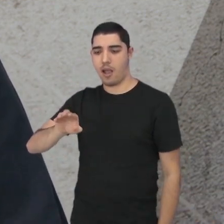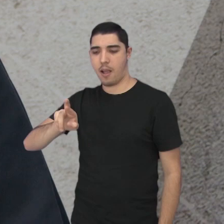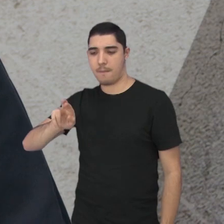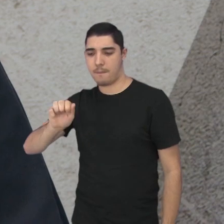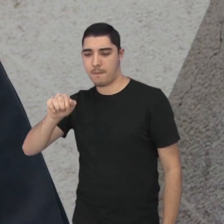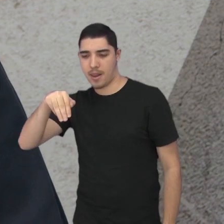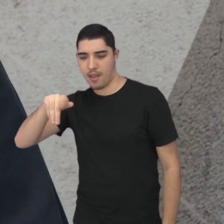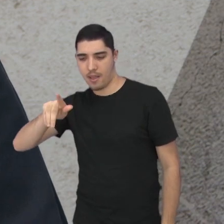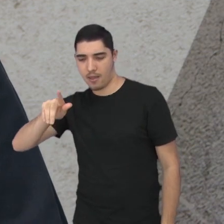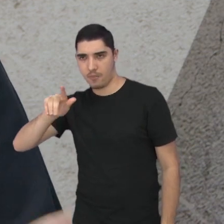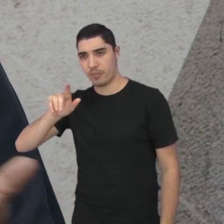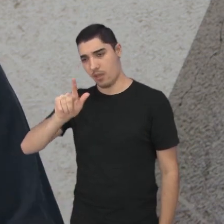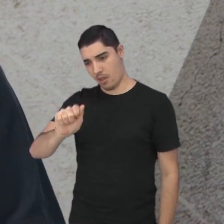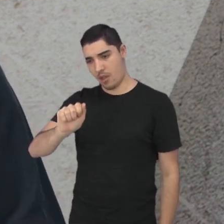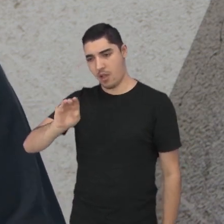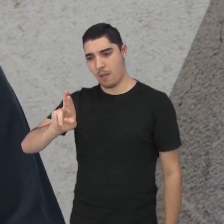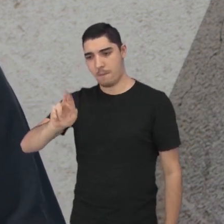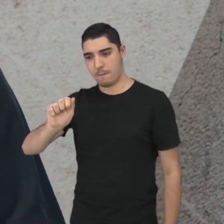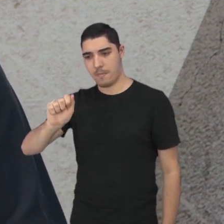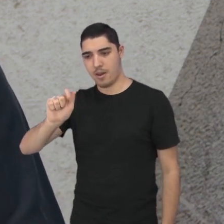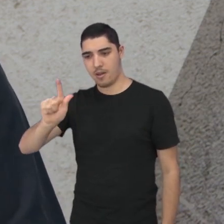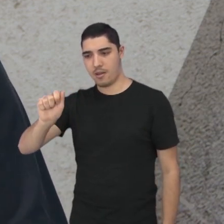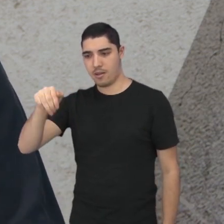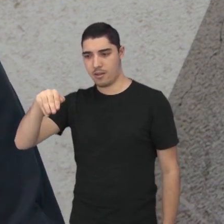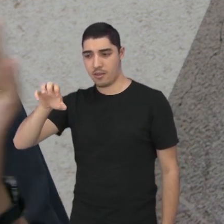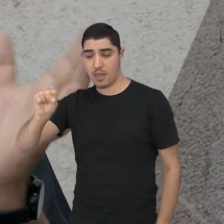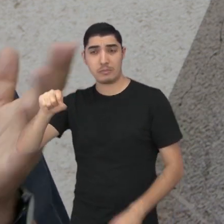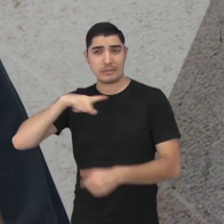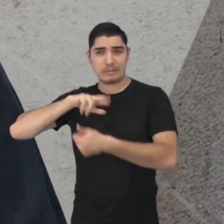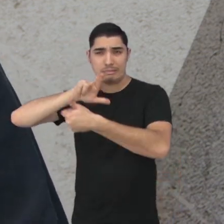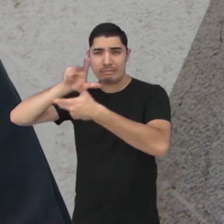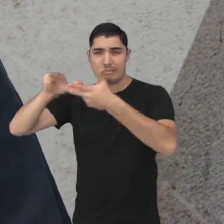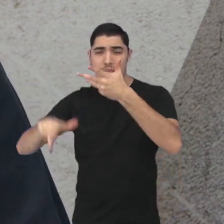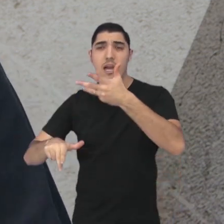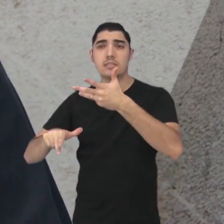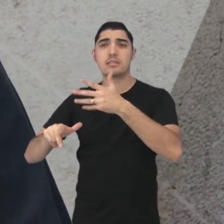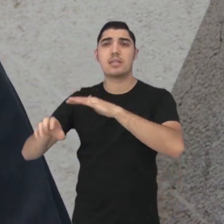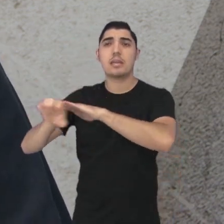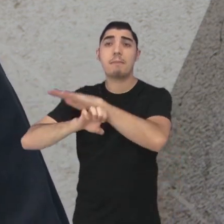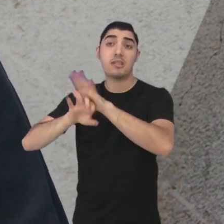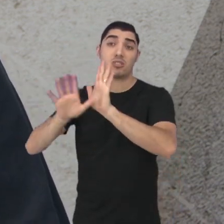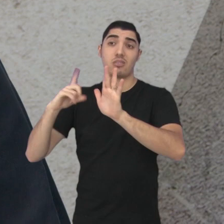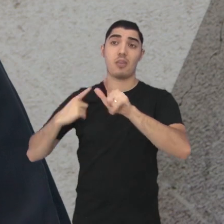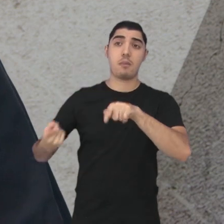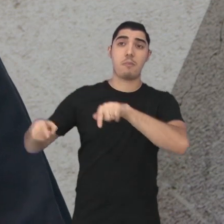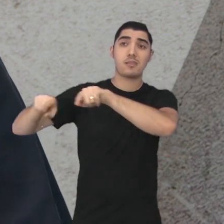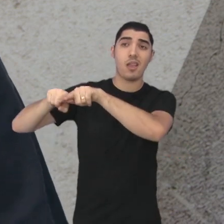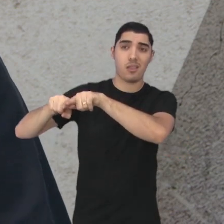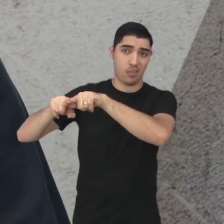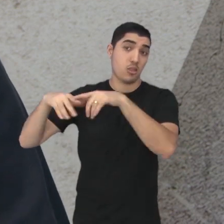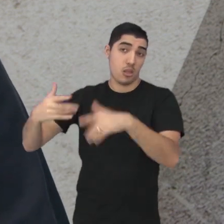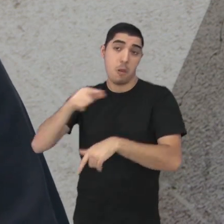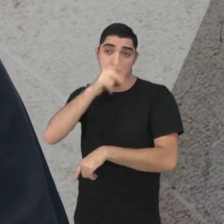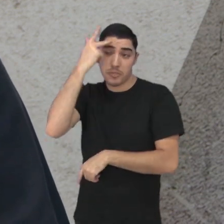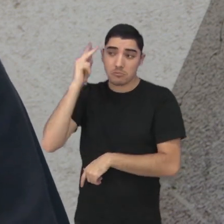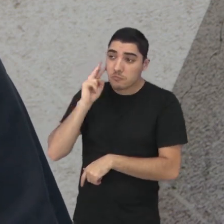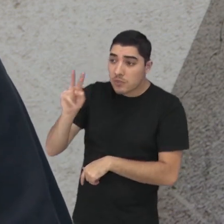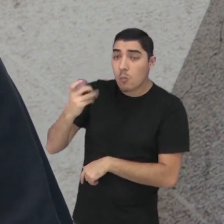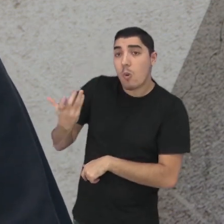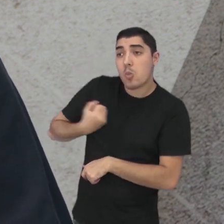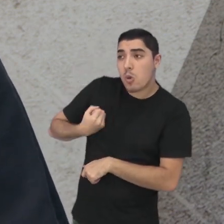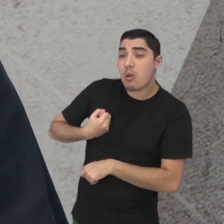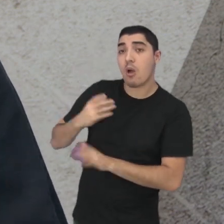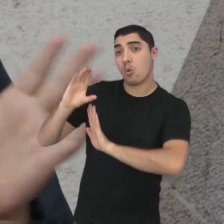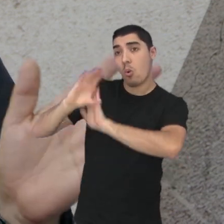de empresas ali, você clica no site e geralmente quase todas as empresas têm ali um espaço de trabalho conosco. Então é onde a pessoa vai poder enviar